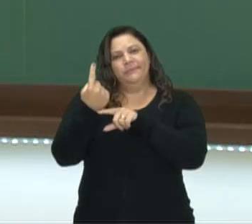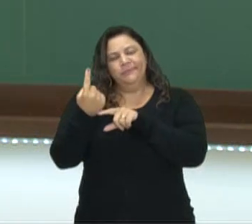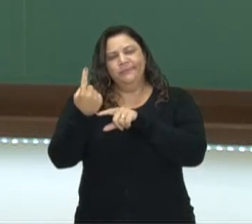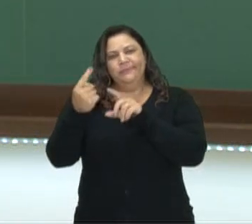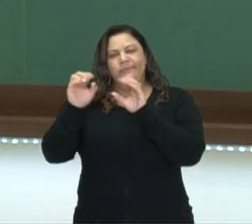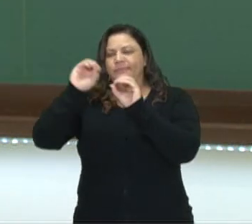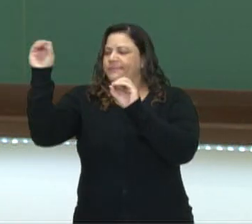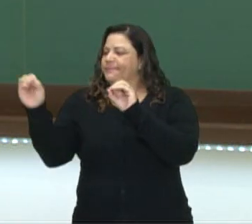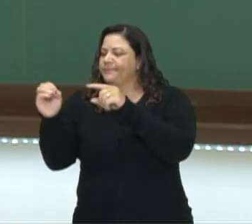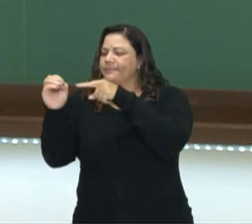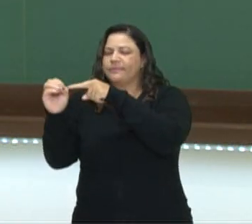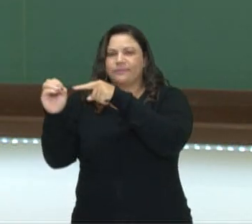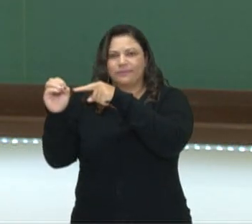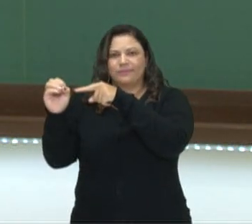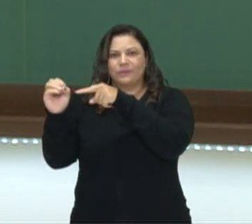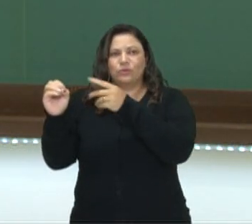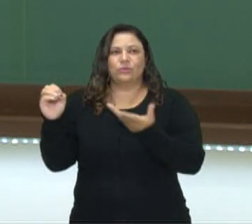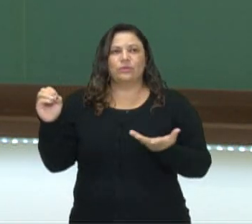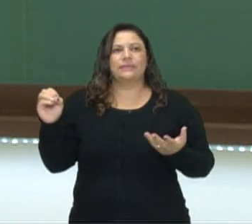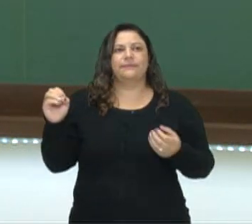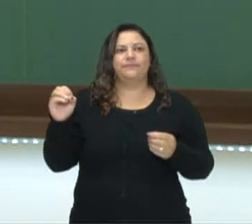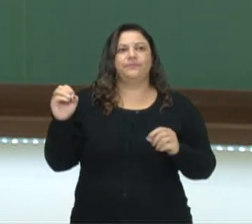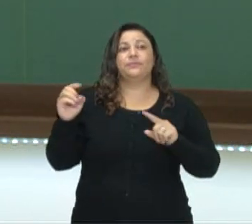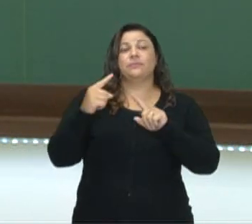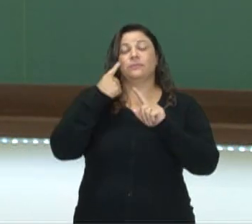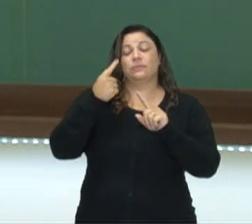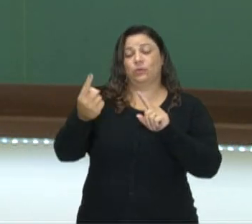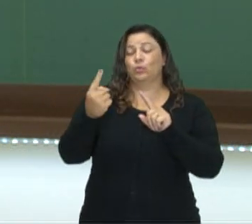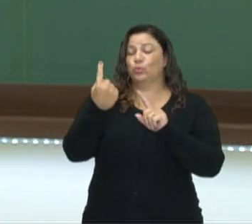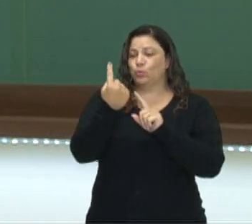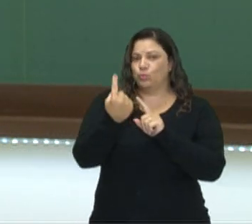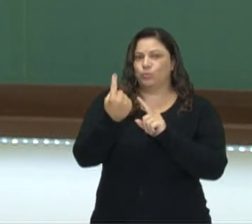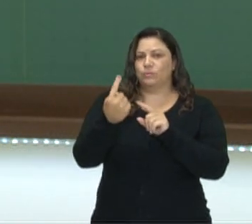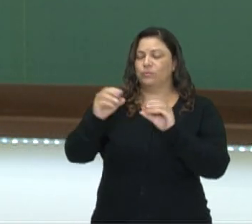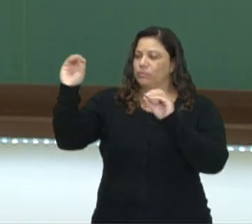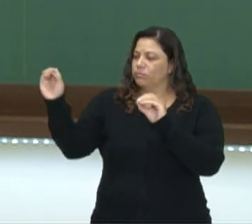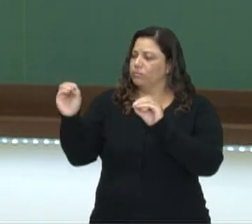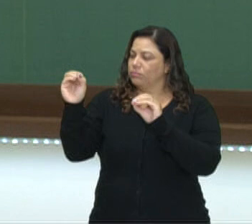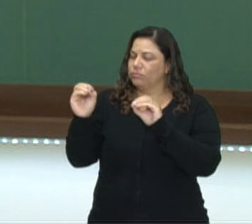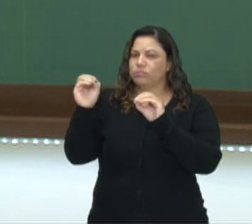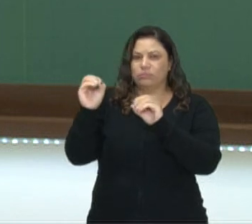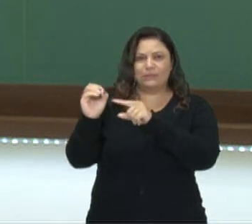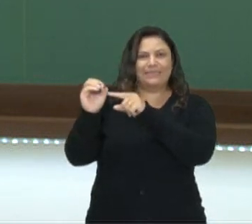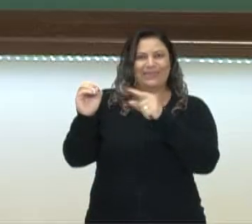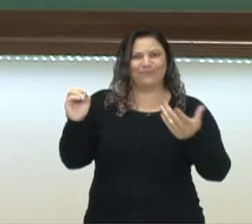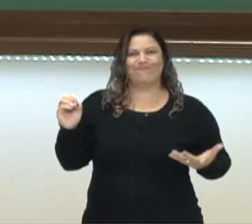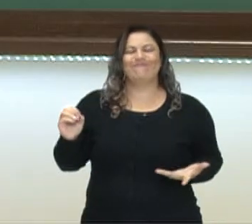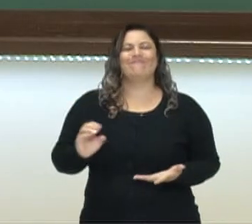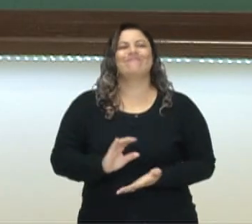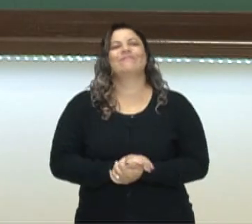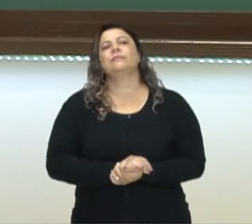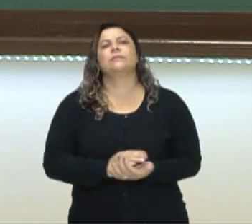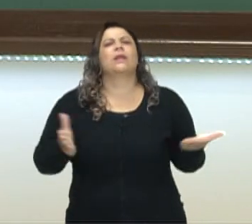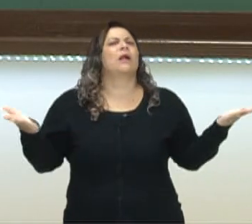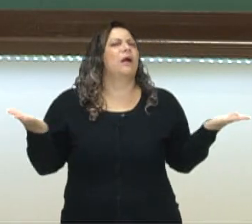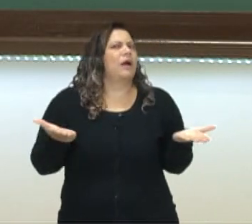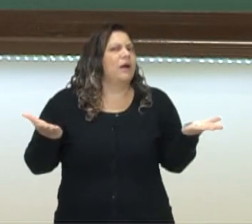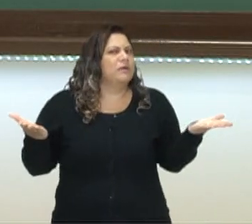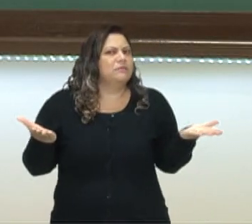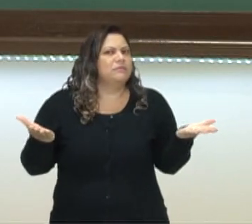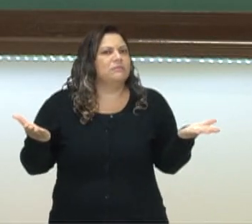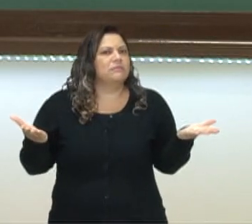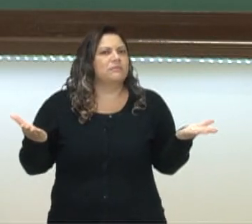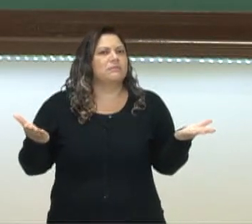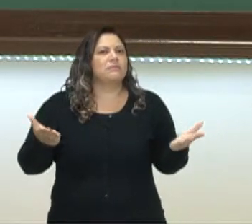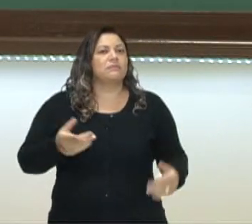a quantidade de zeros. 1 vezes 1, 1, e repetir a quantidade de zeros. E agora, olha